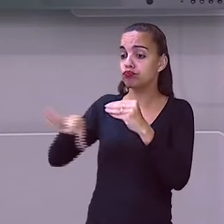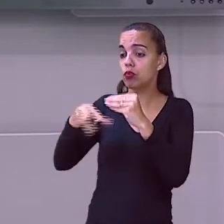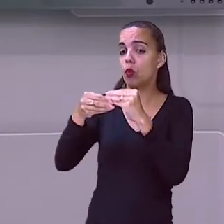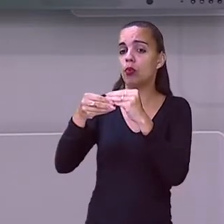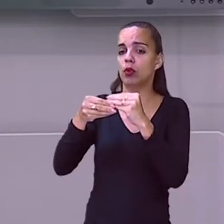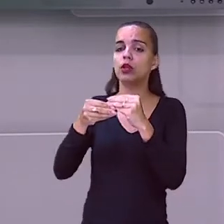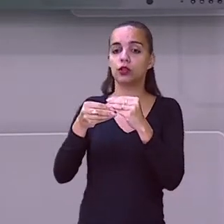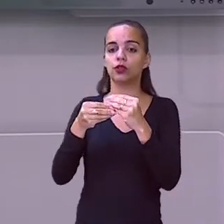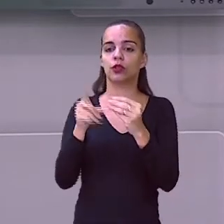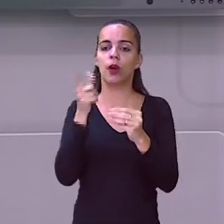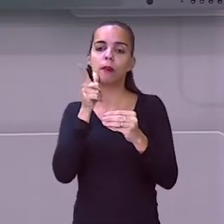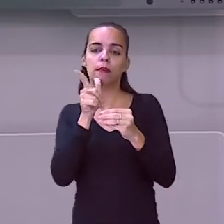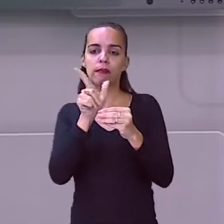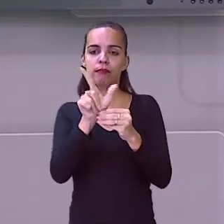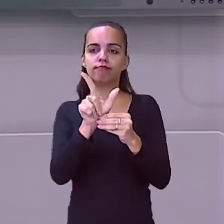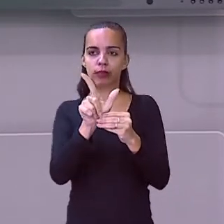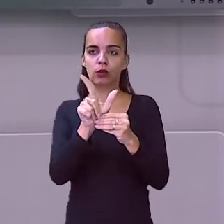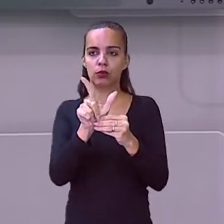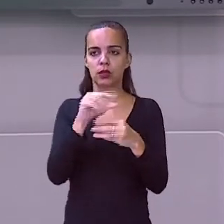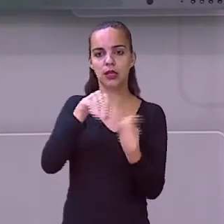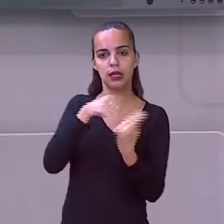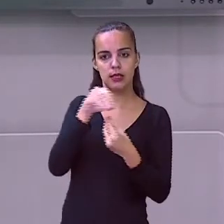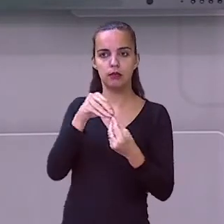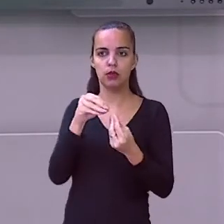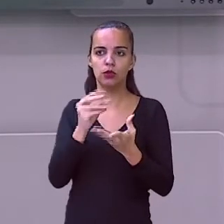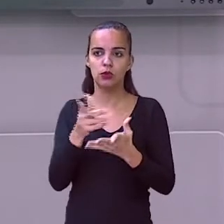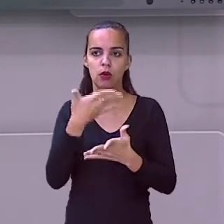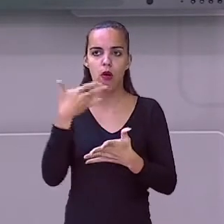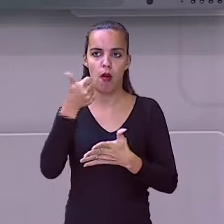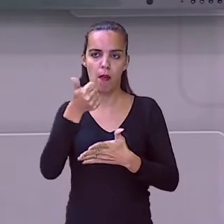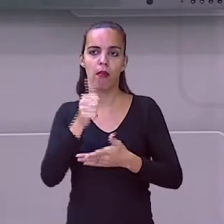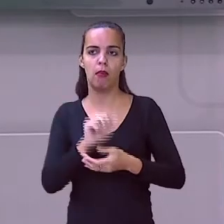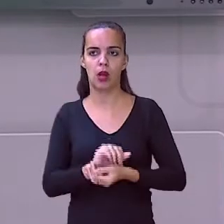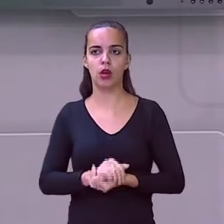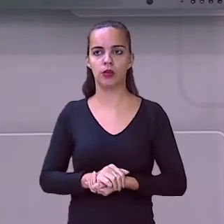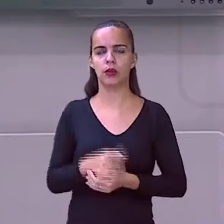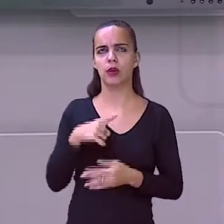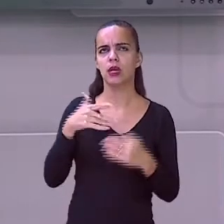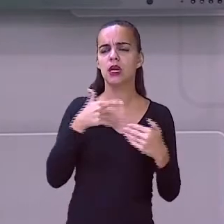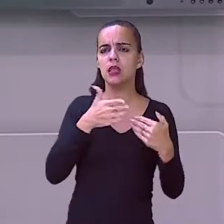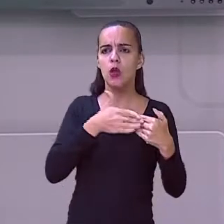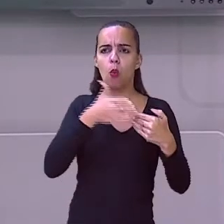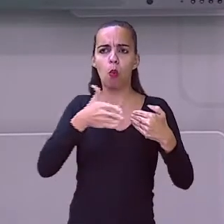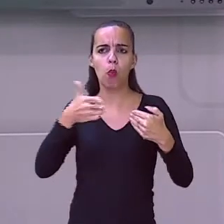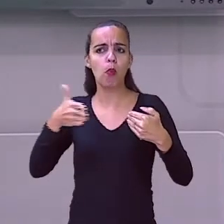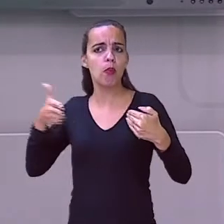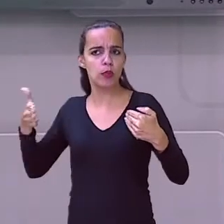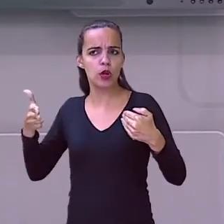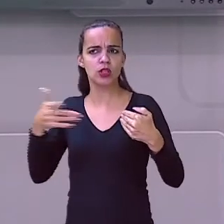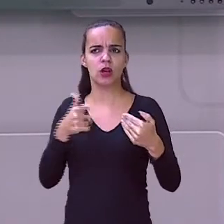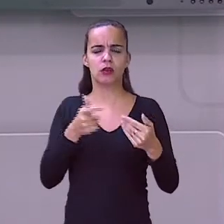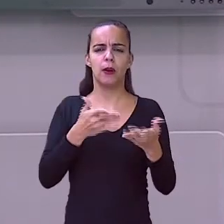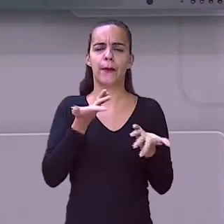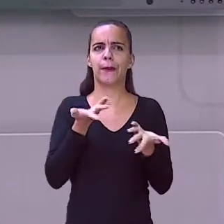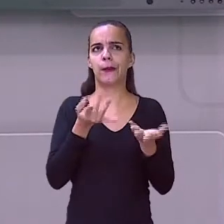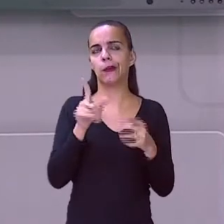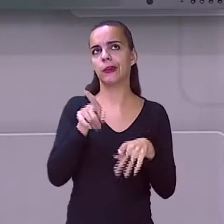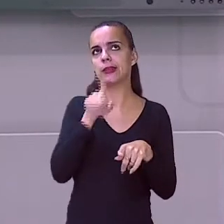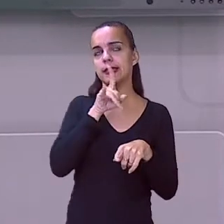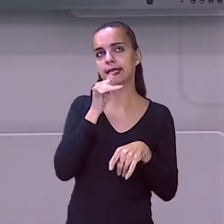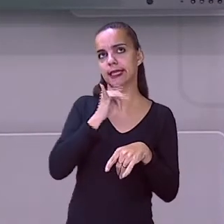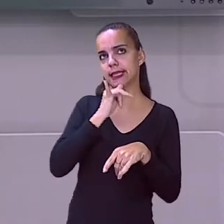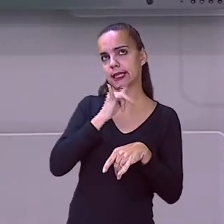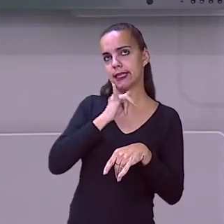tá? Também pode acontecer, e acontece, no processo de tratamento de água,